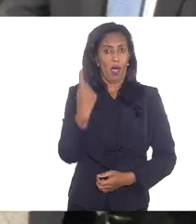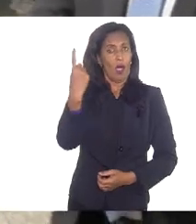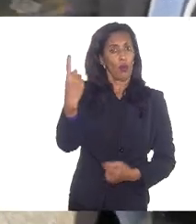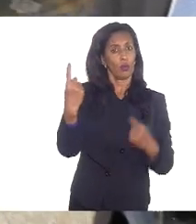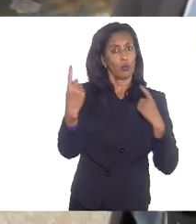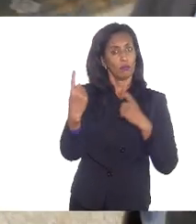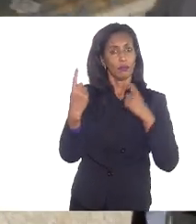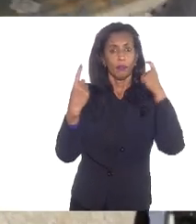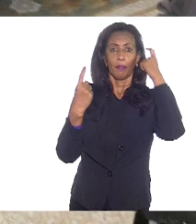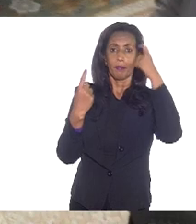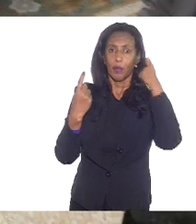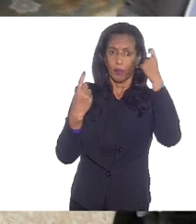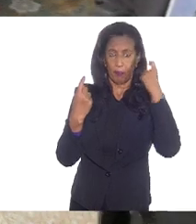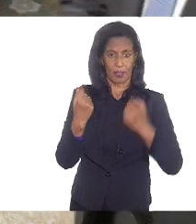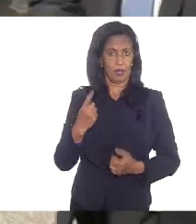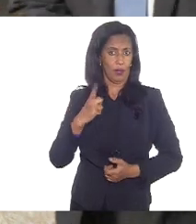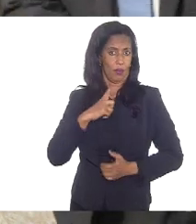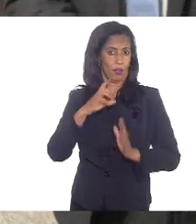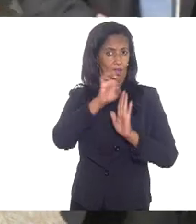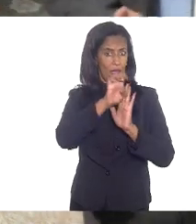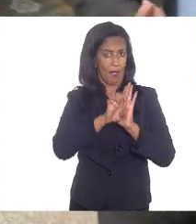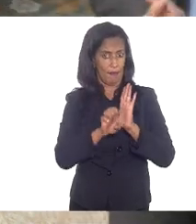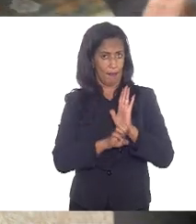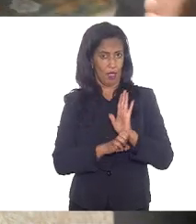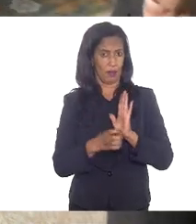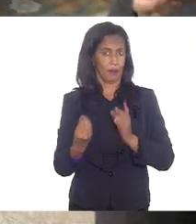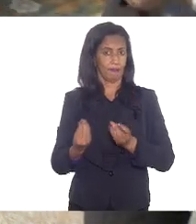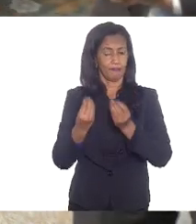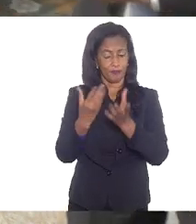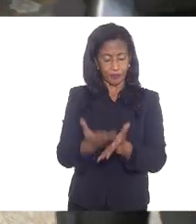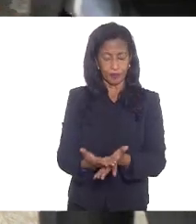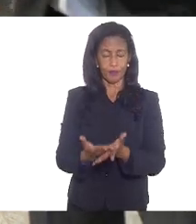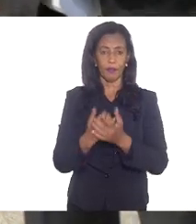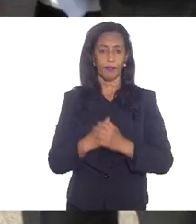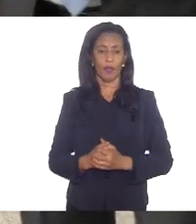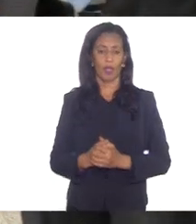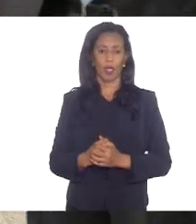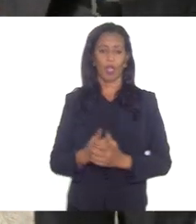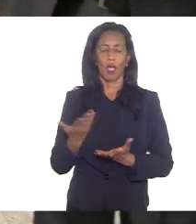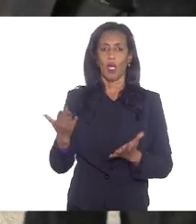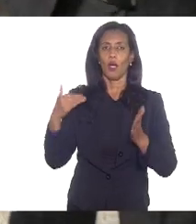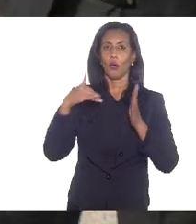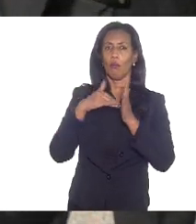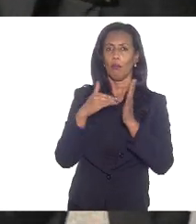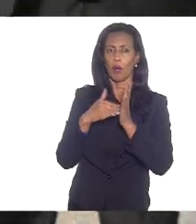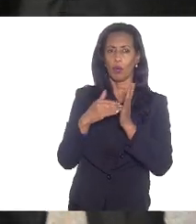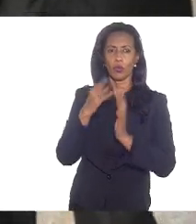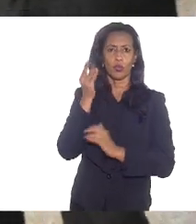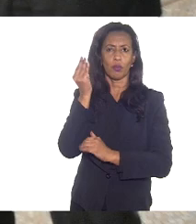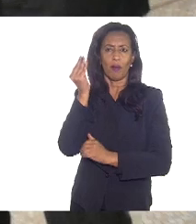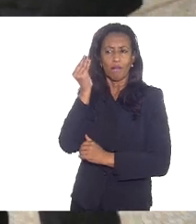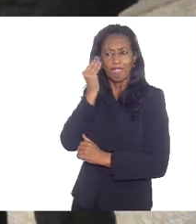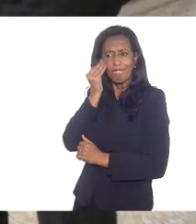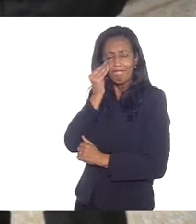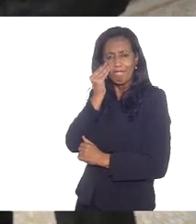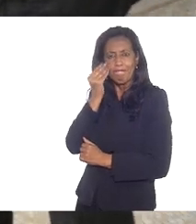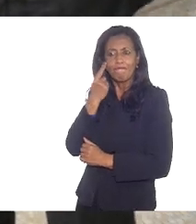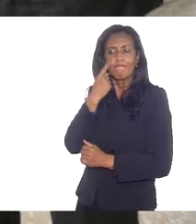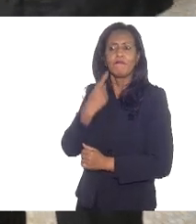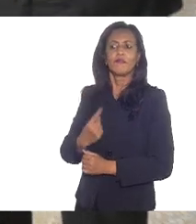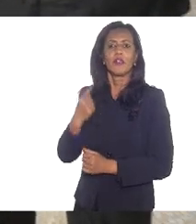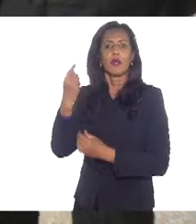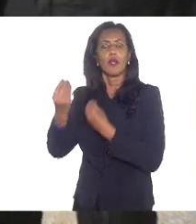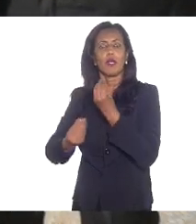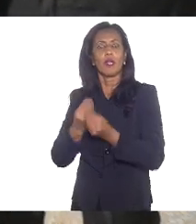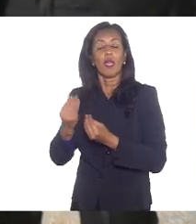preocupação que eu acho que a emenda do deputado Valdec traz, eu queria dialogar isso com o deputado Márcio Pacheco, uma última tentativa de argumentar, é porque o